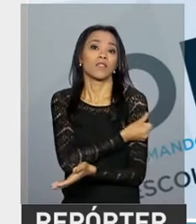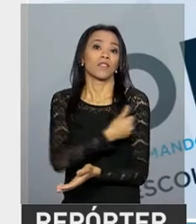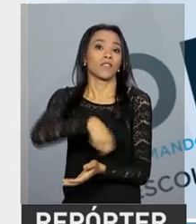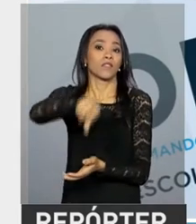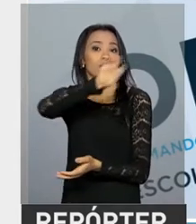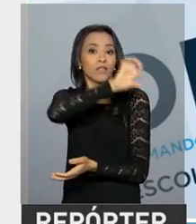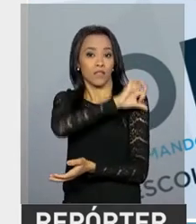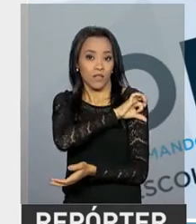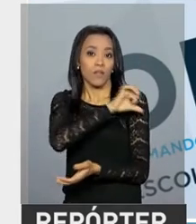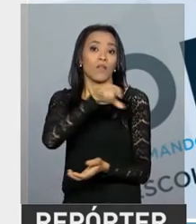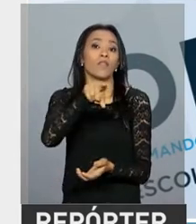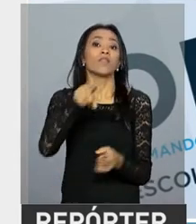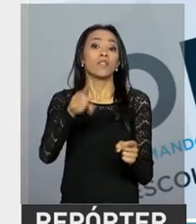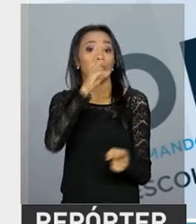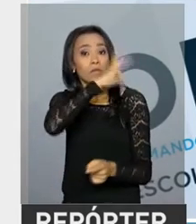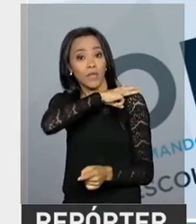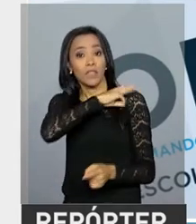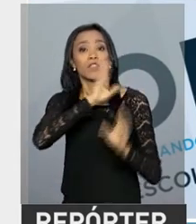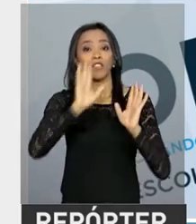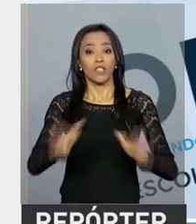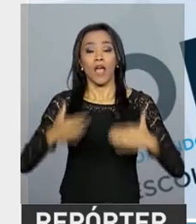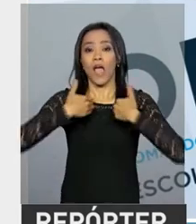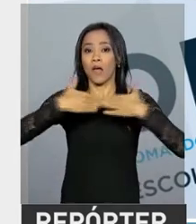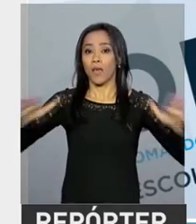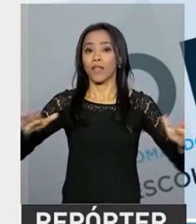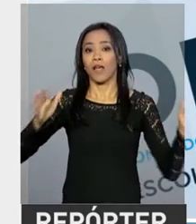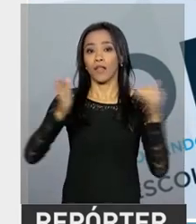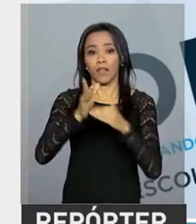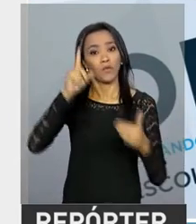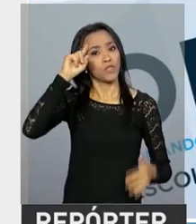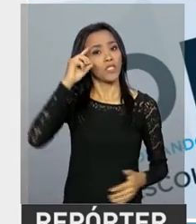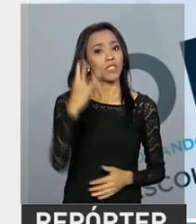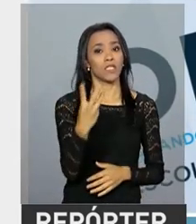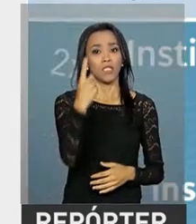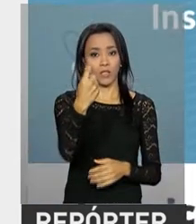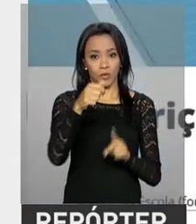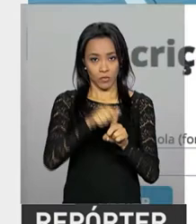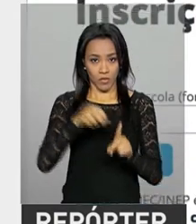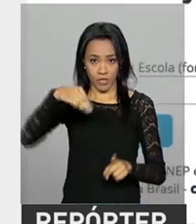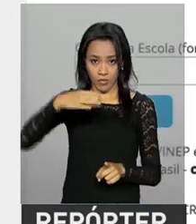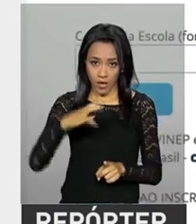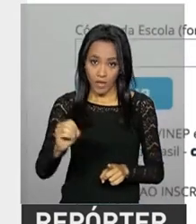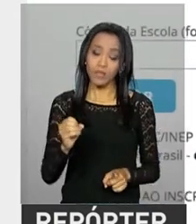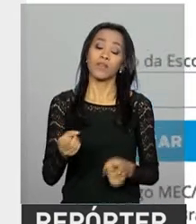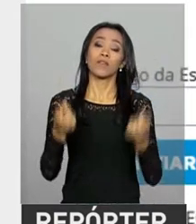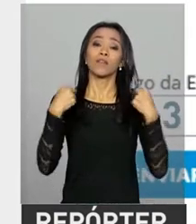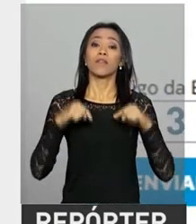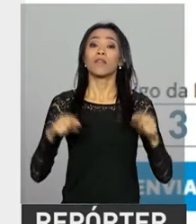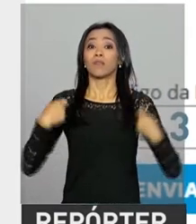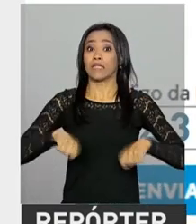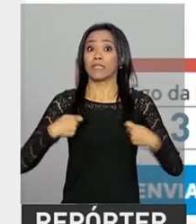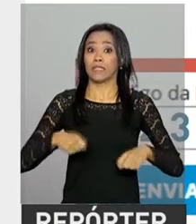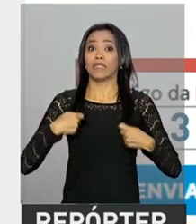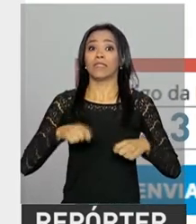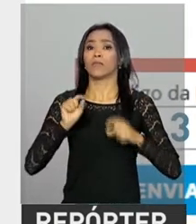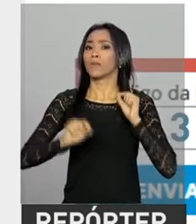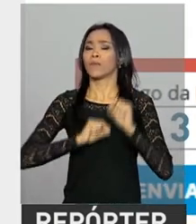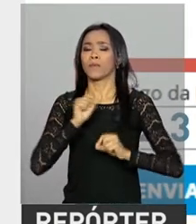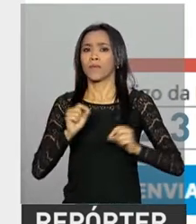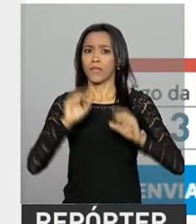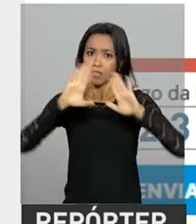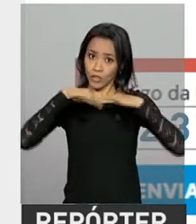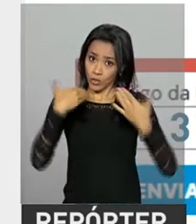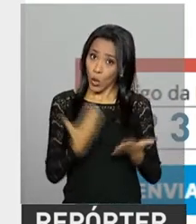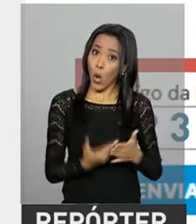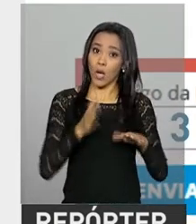e do ensino médio estão abertas até o dia 31 de março e devem ser feitas exclusivamente pelas